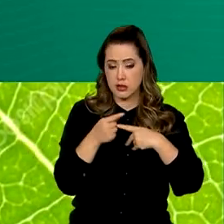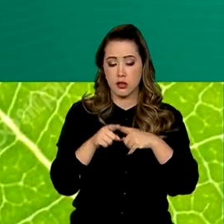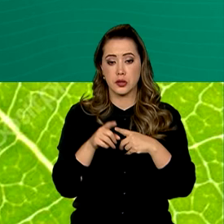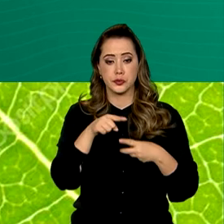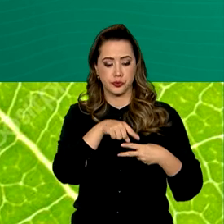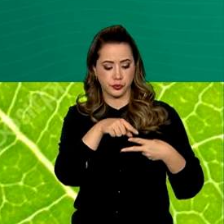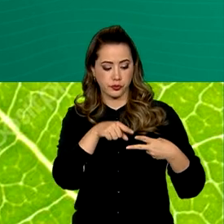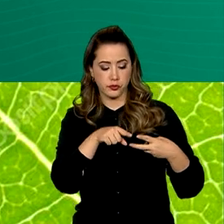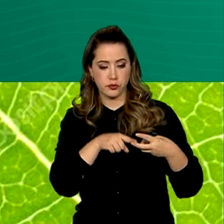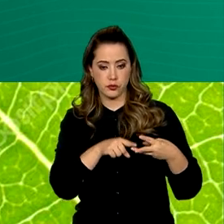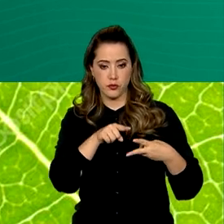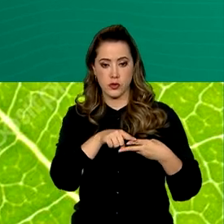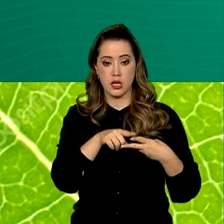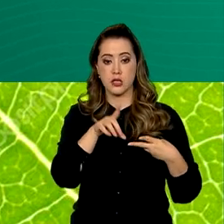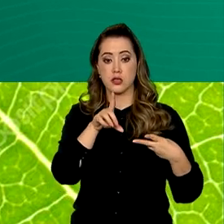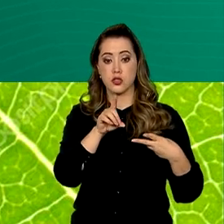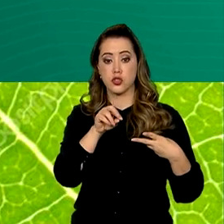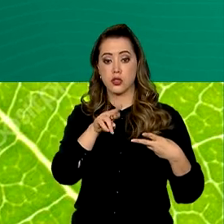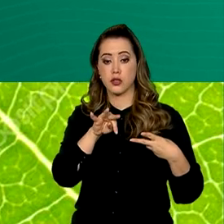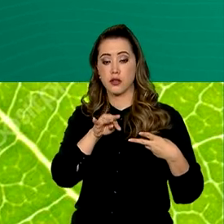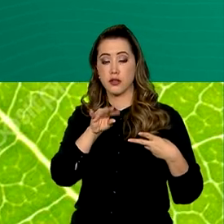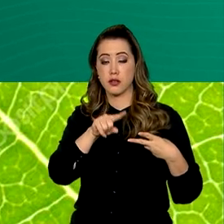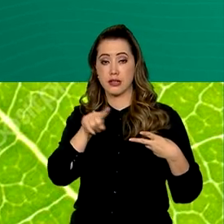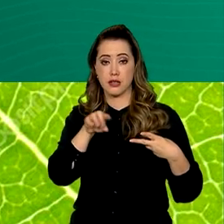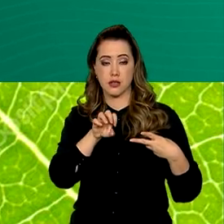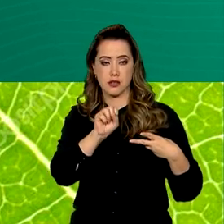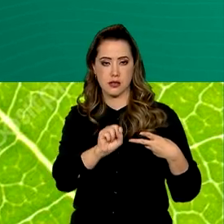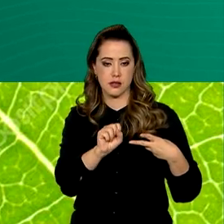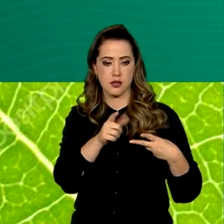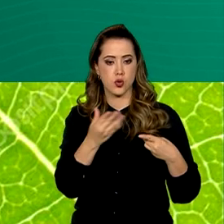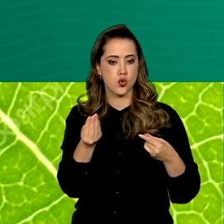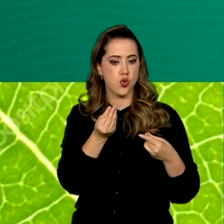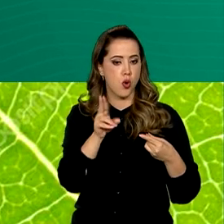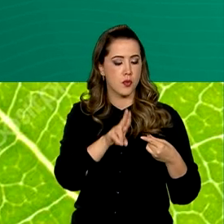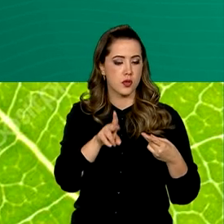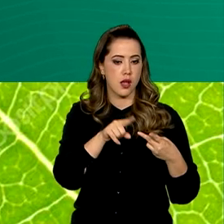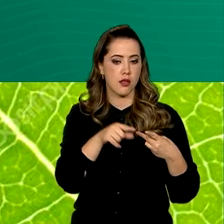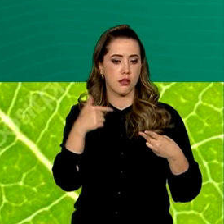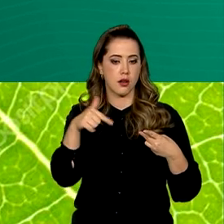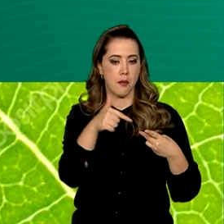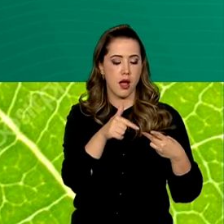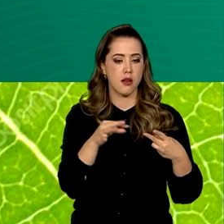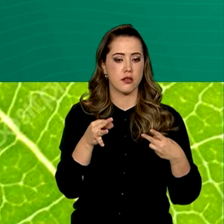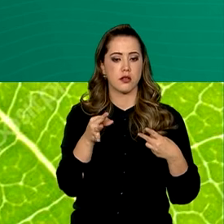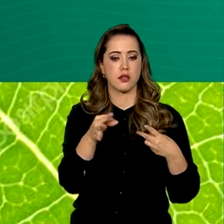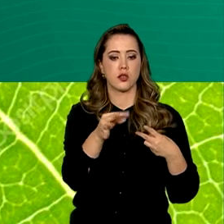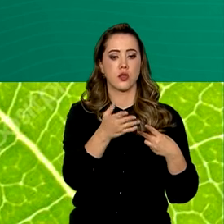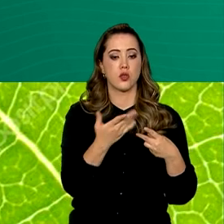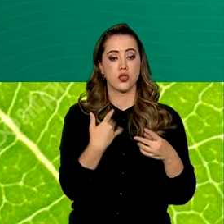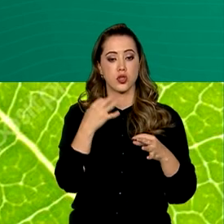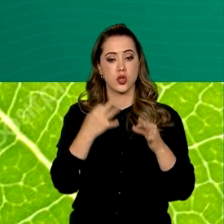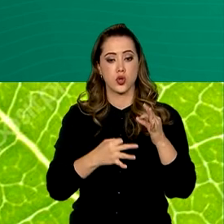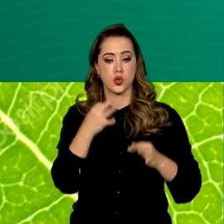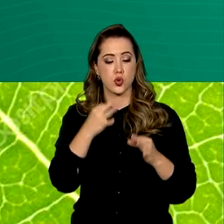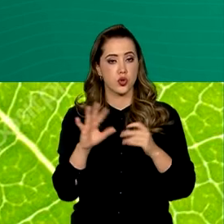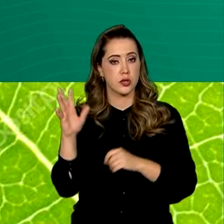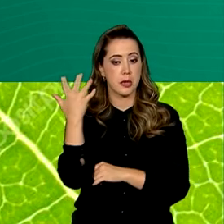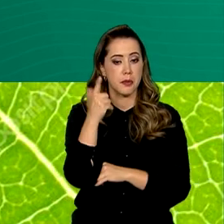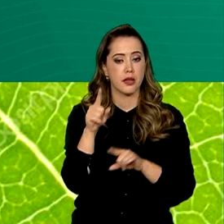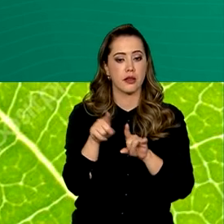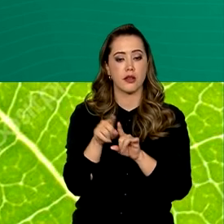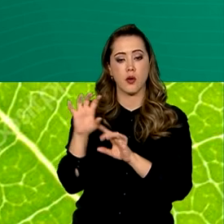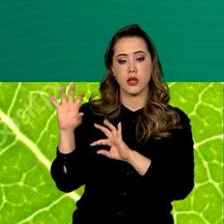níveis: diretrizes, que tratam de emprego e tecnologia, justiça ambiental e climática e renda